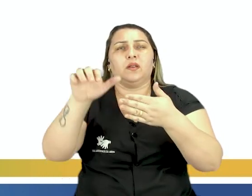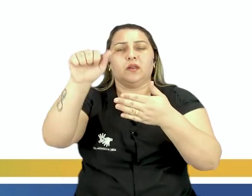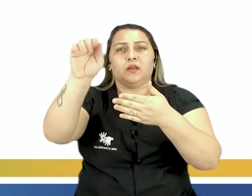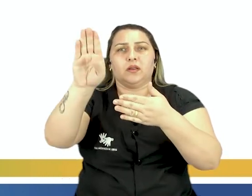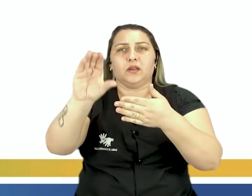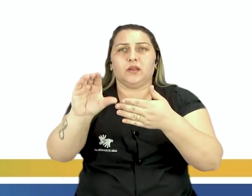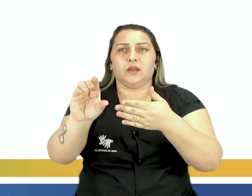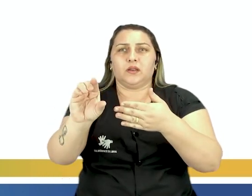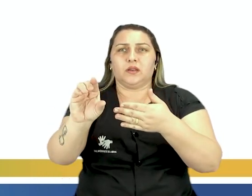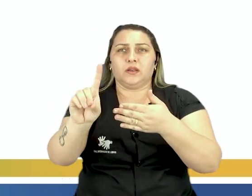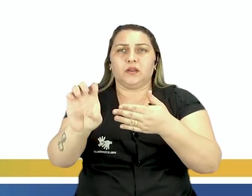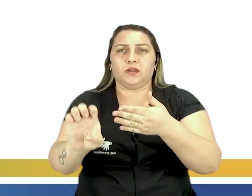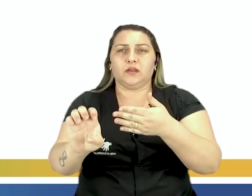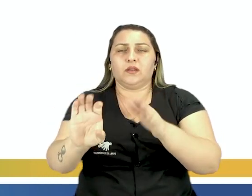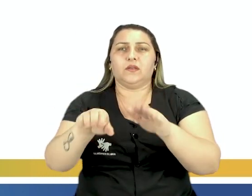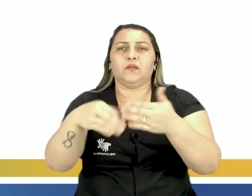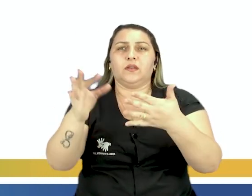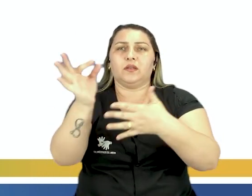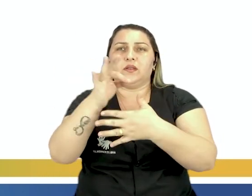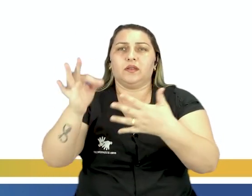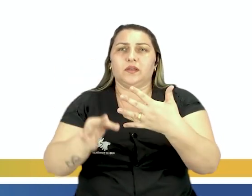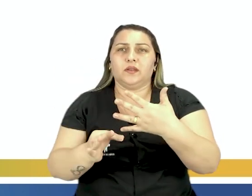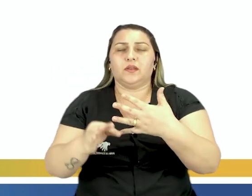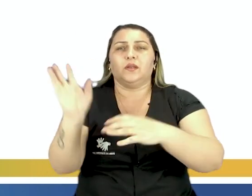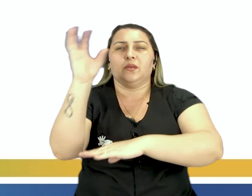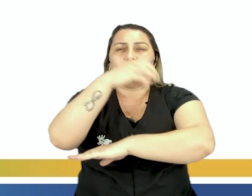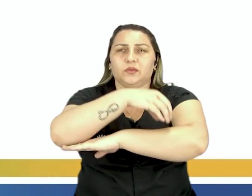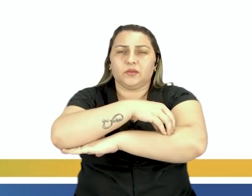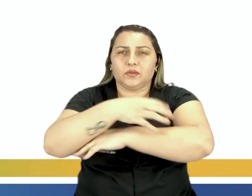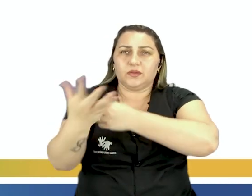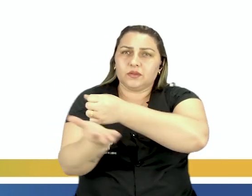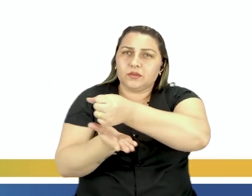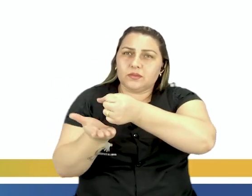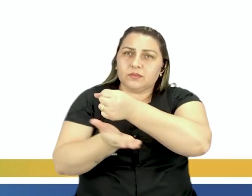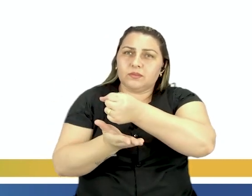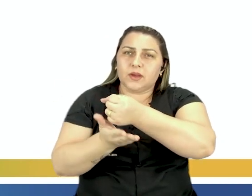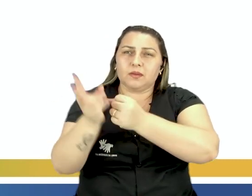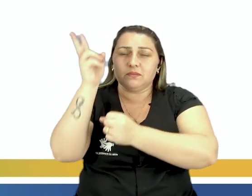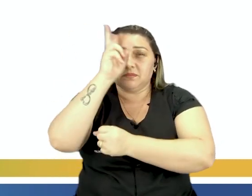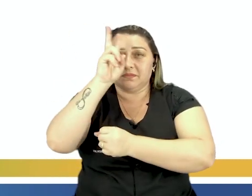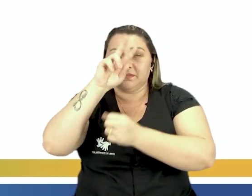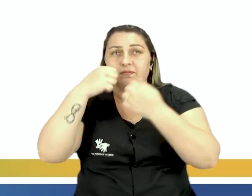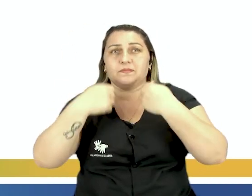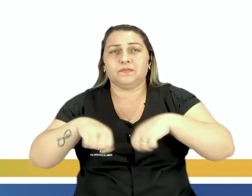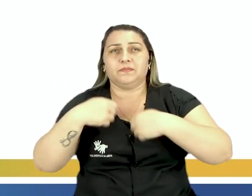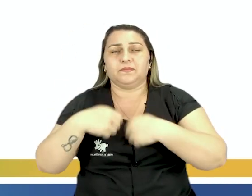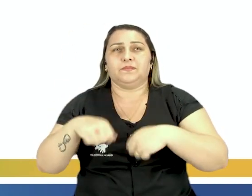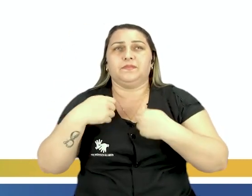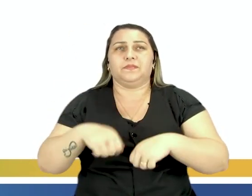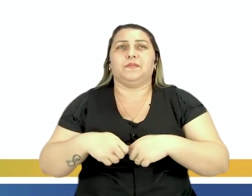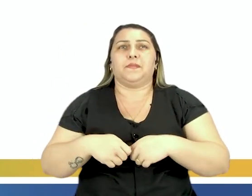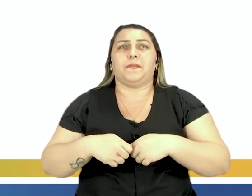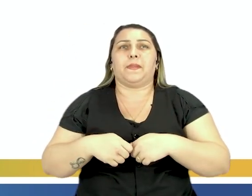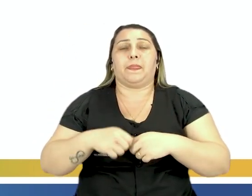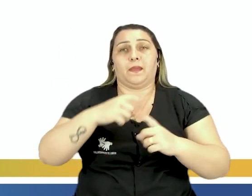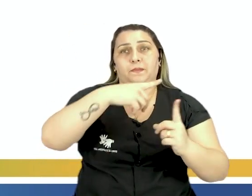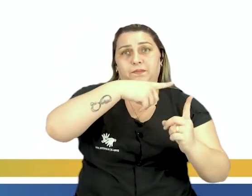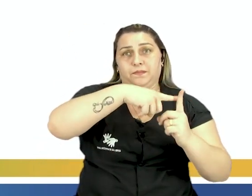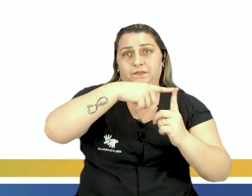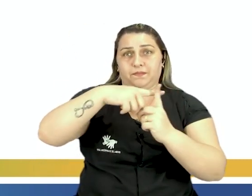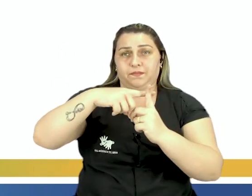óxidos aqui a gente vai classificar como um óxido básico? O que a gente precisa lembrar? Então, ele precisa reagir